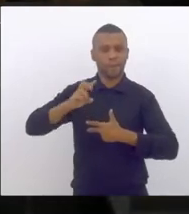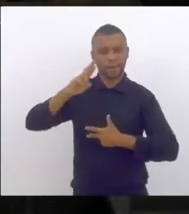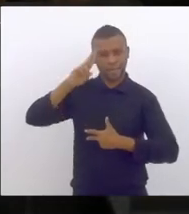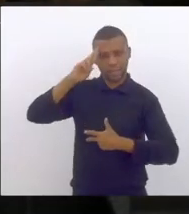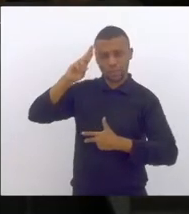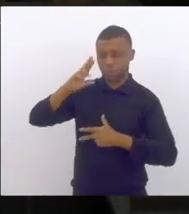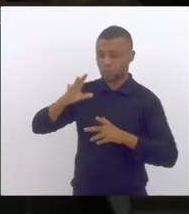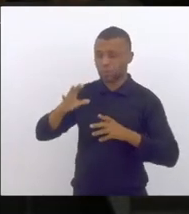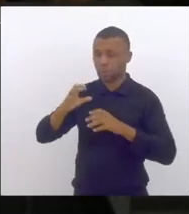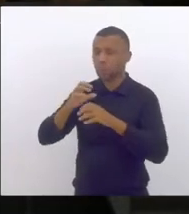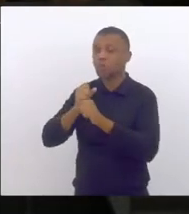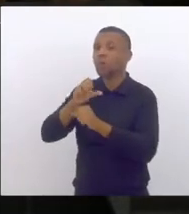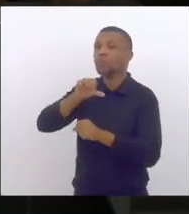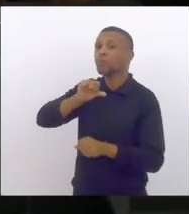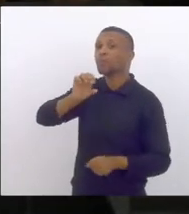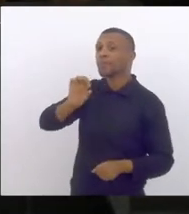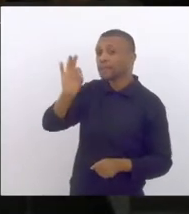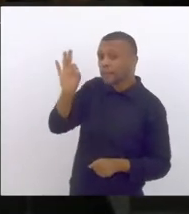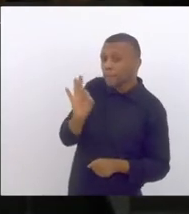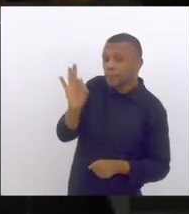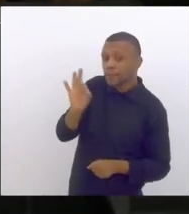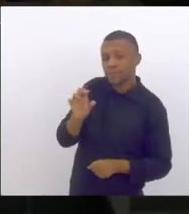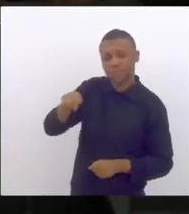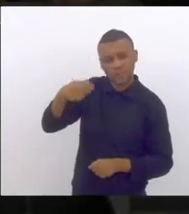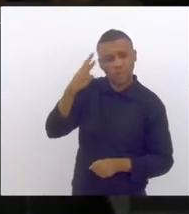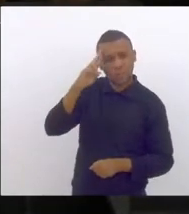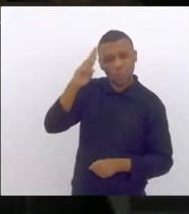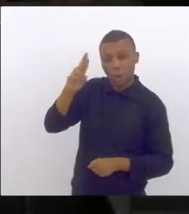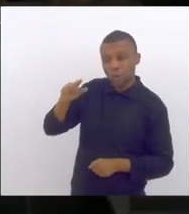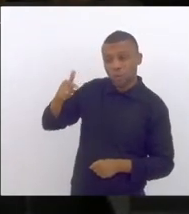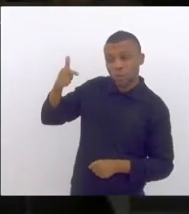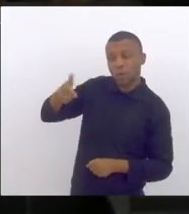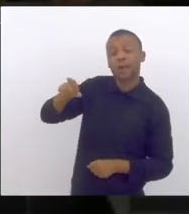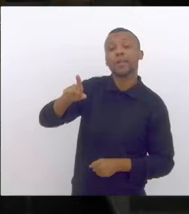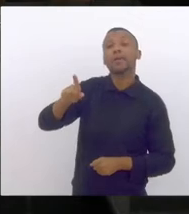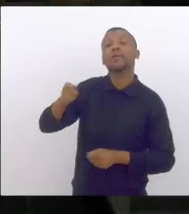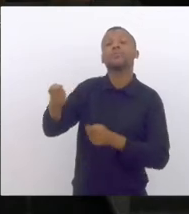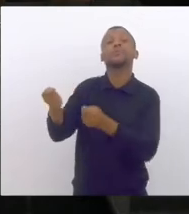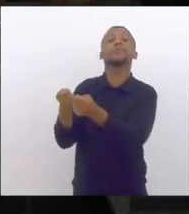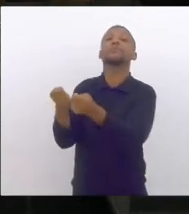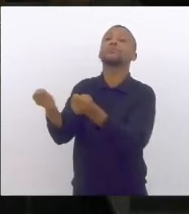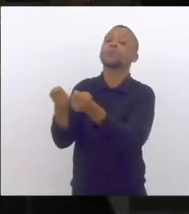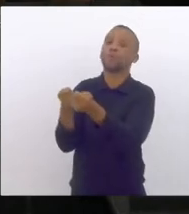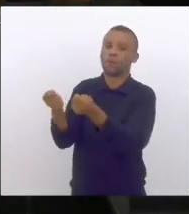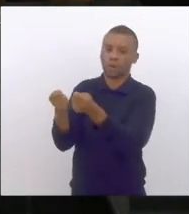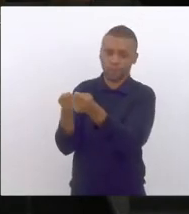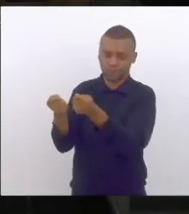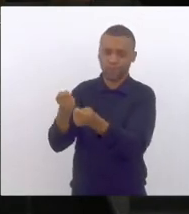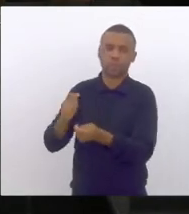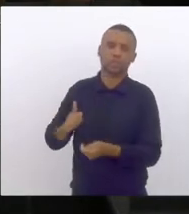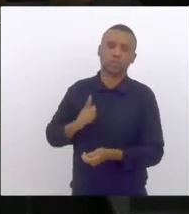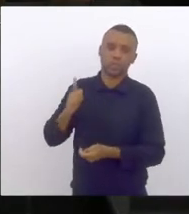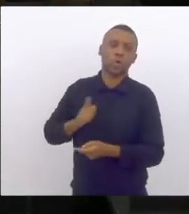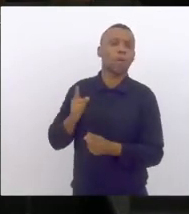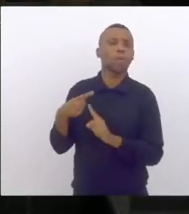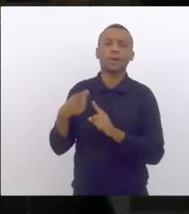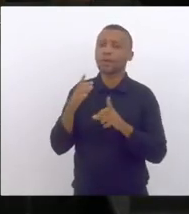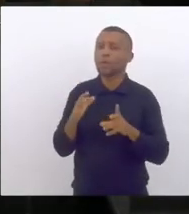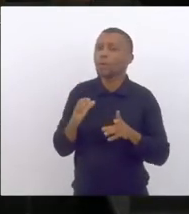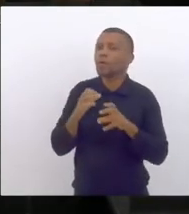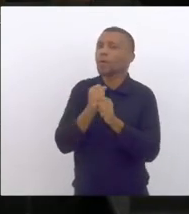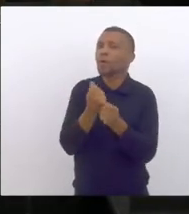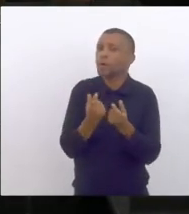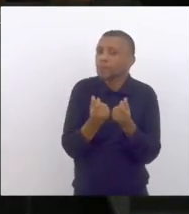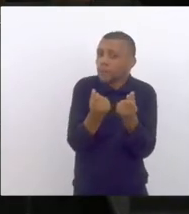orçamento quando a gente diz dono a gente tá dizendo que ele é gestor porque o orçamento tesouro